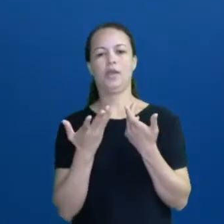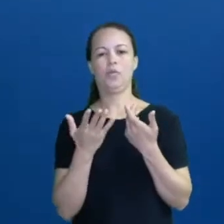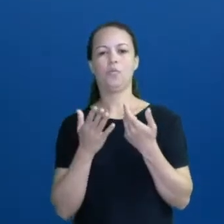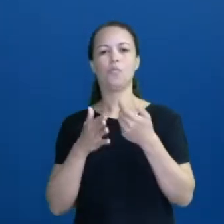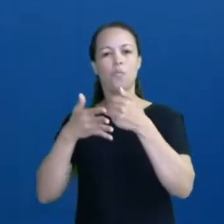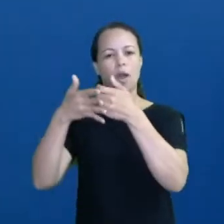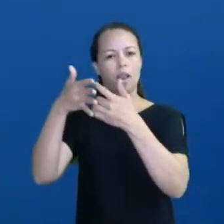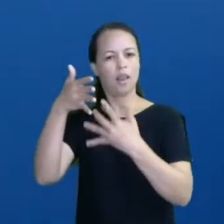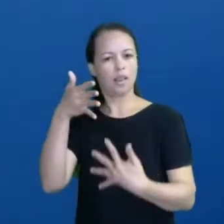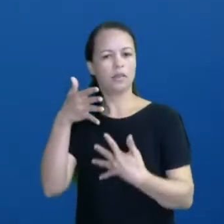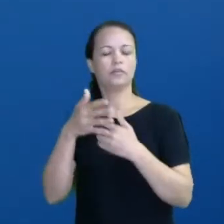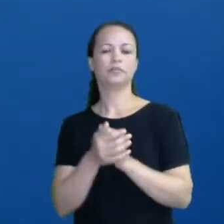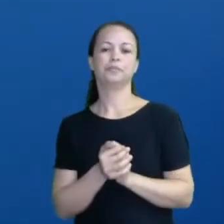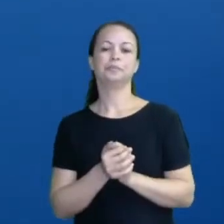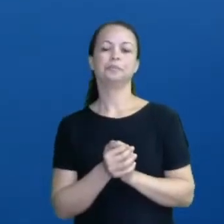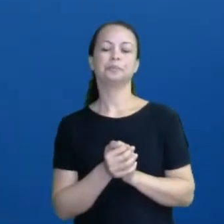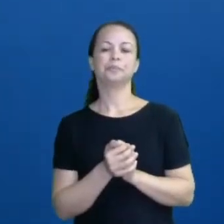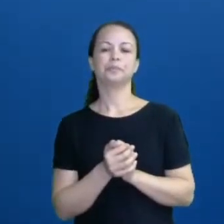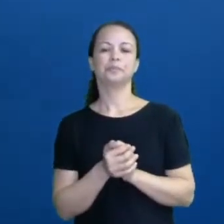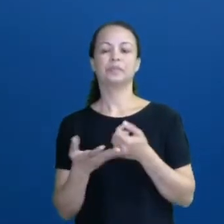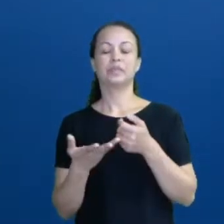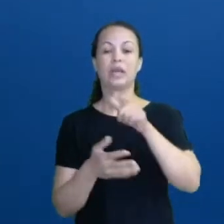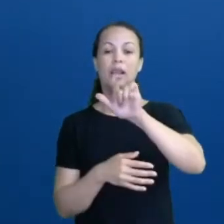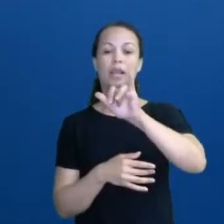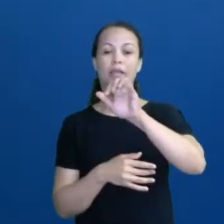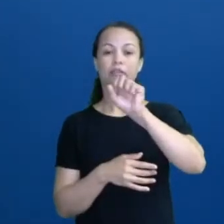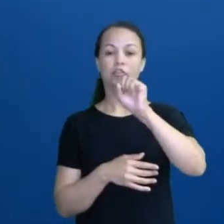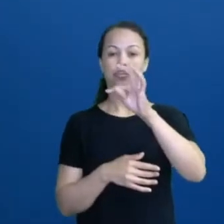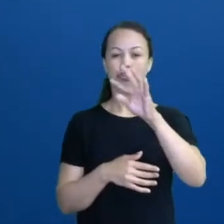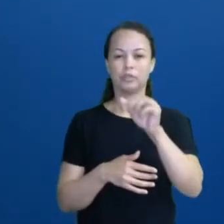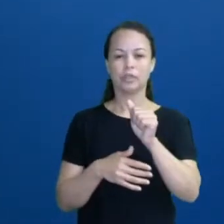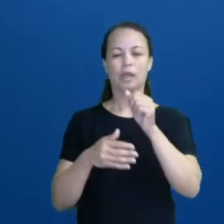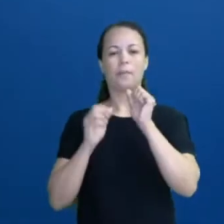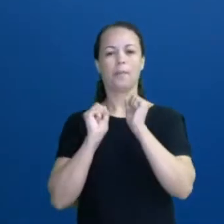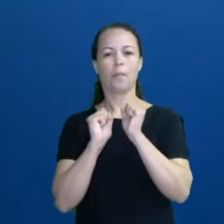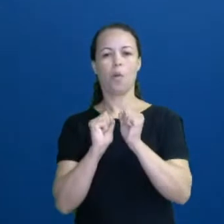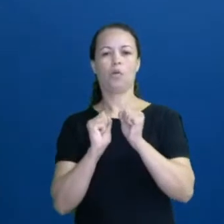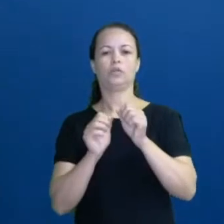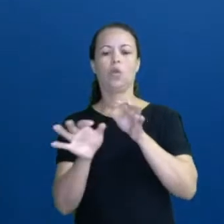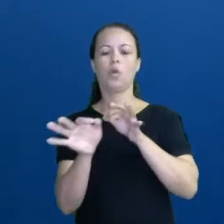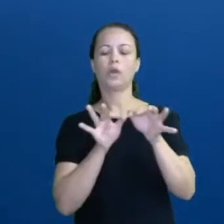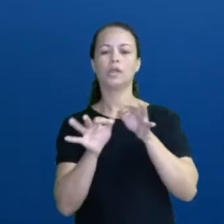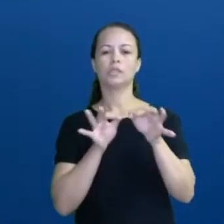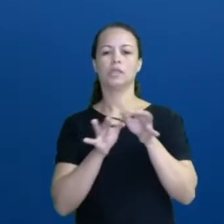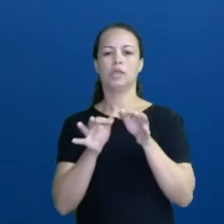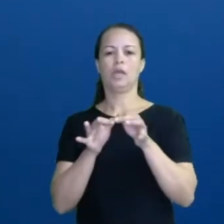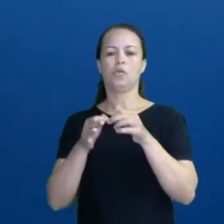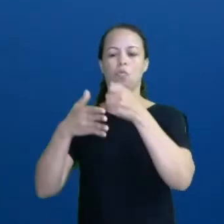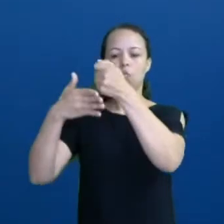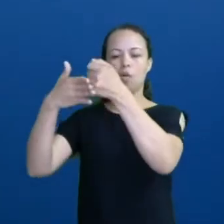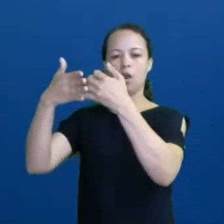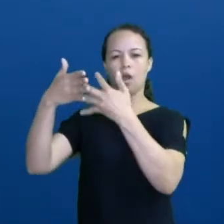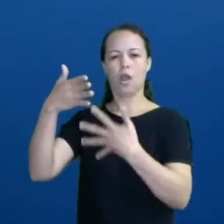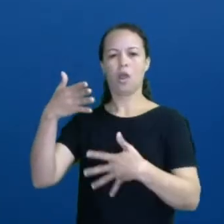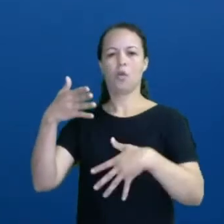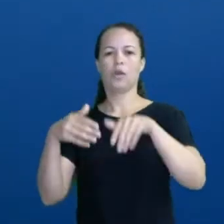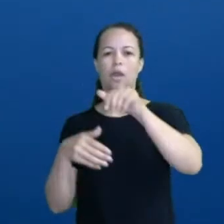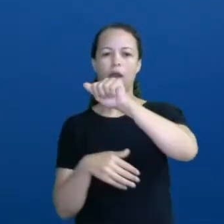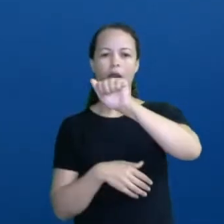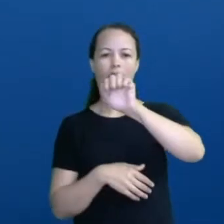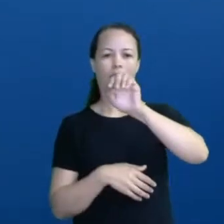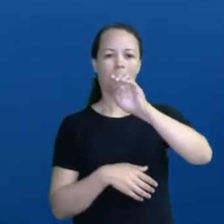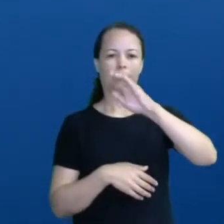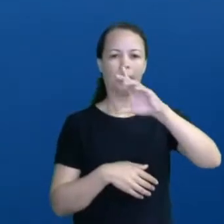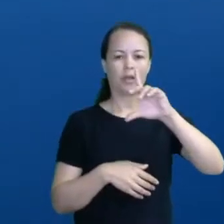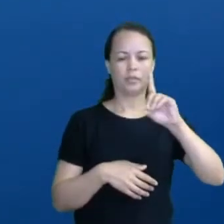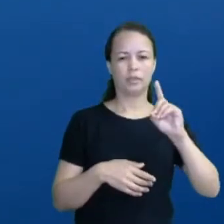gente pode organizar as listas de acordo com a ordem alfabética. Eu já escutei isso,